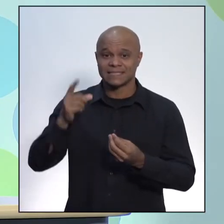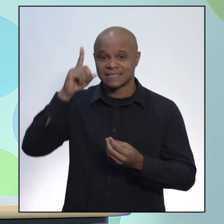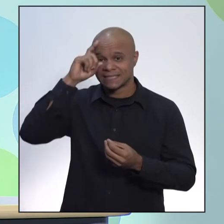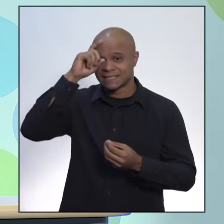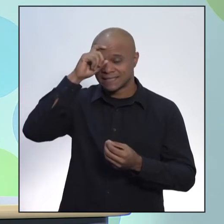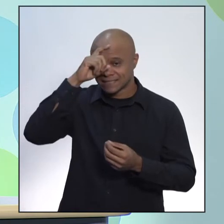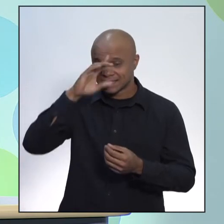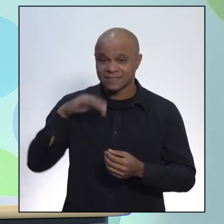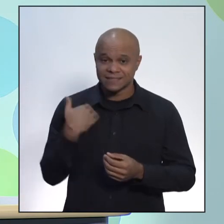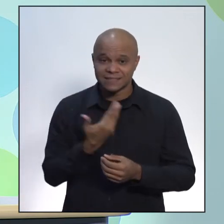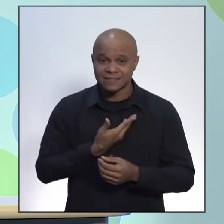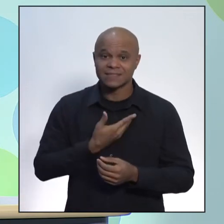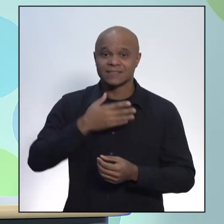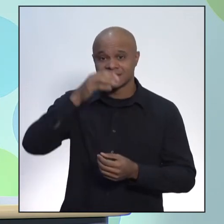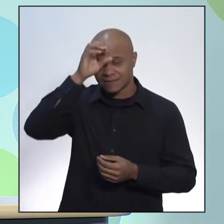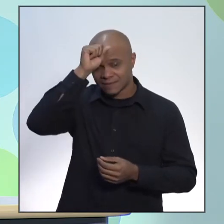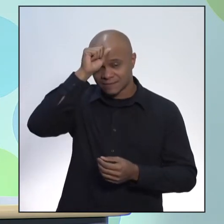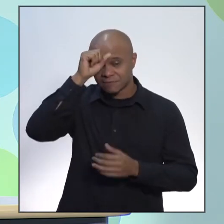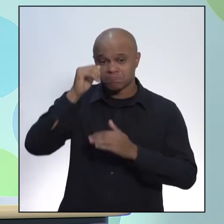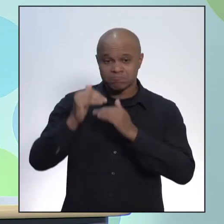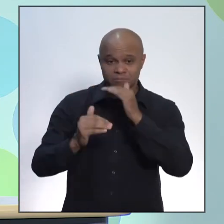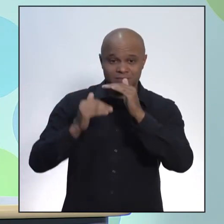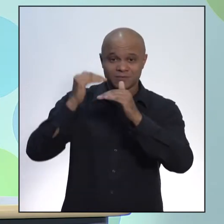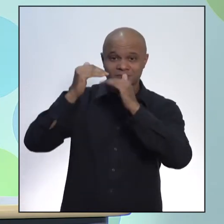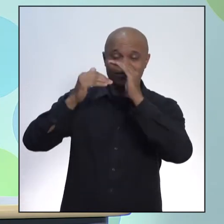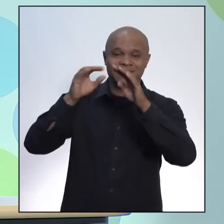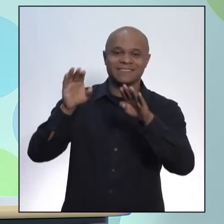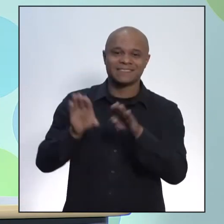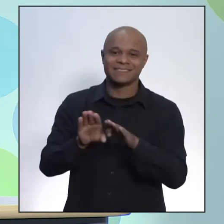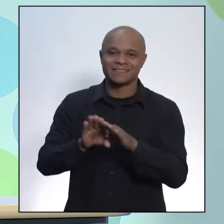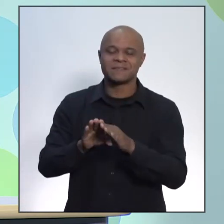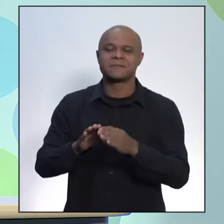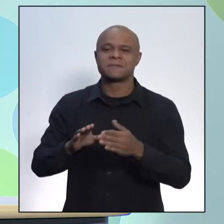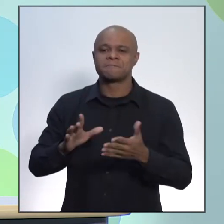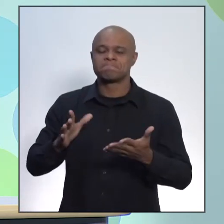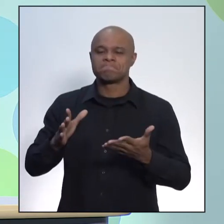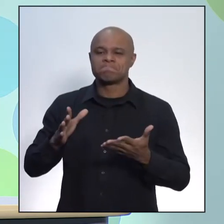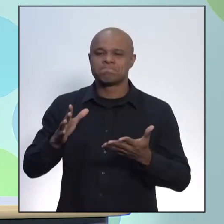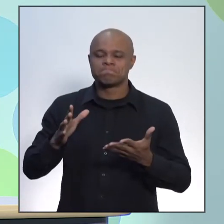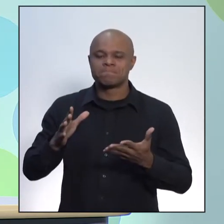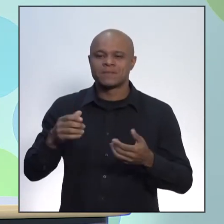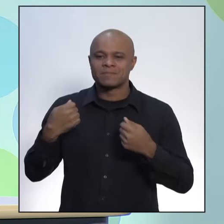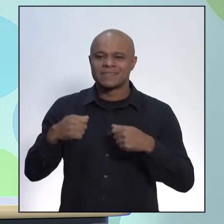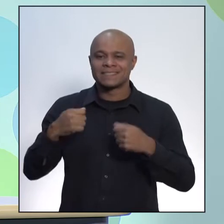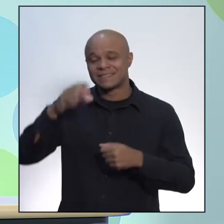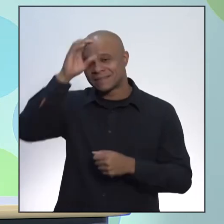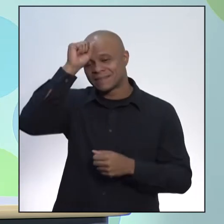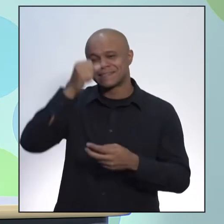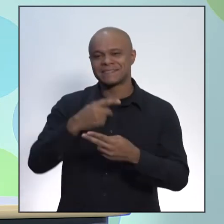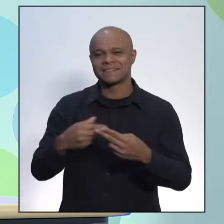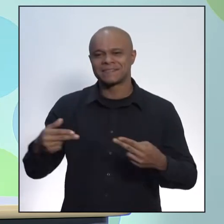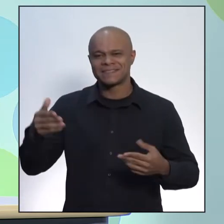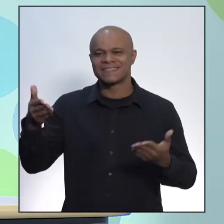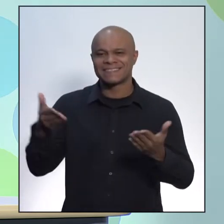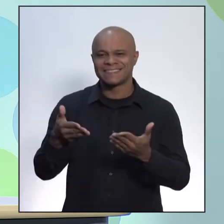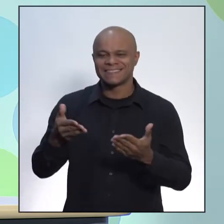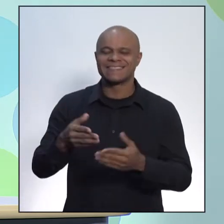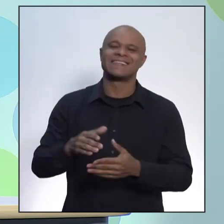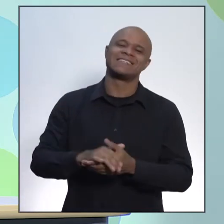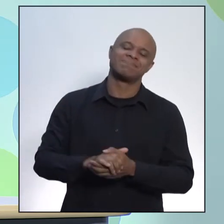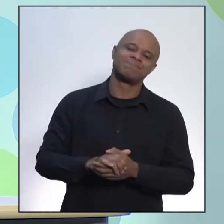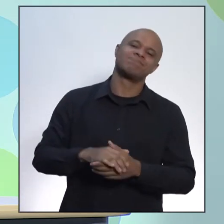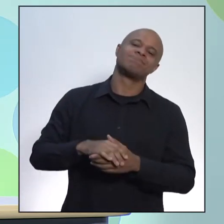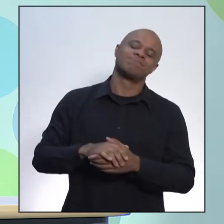a gente aprende e que a gente evolui. Vamos tirar um aprendizado de tudo isso que está acontecendo. Está difícil para